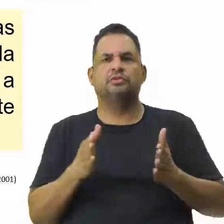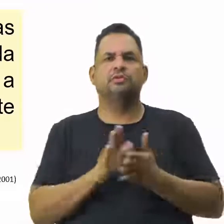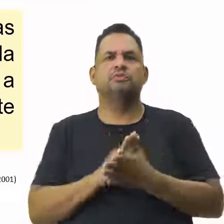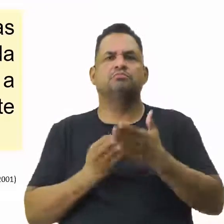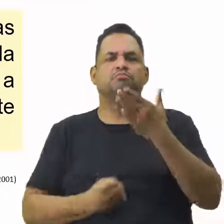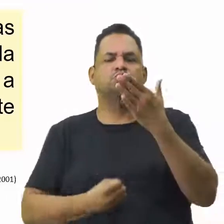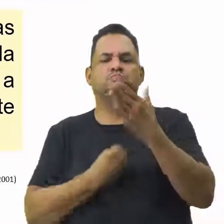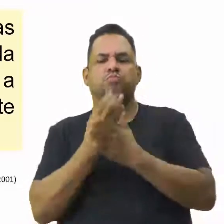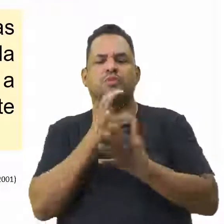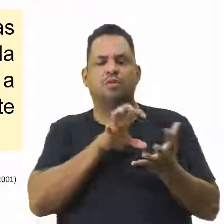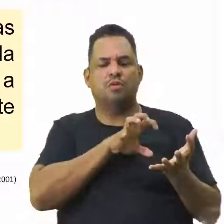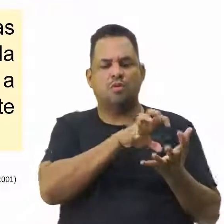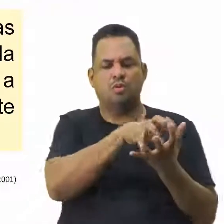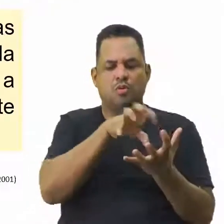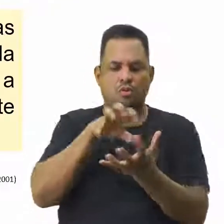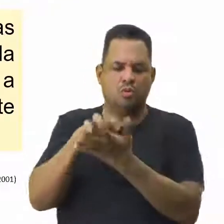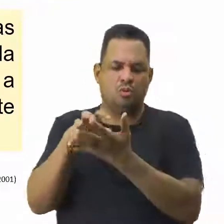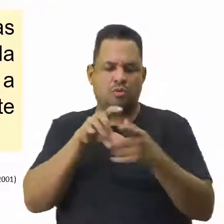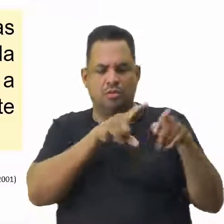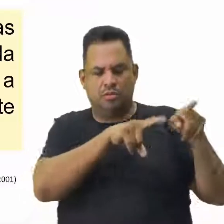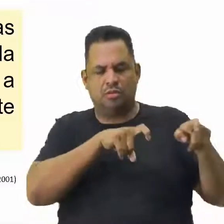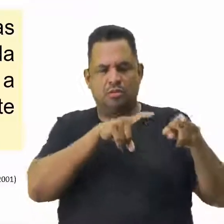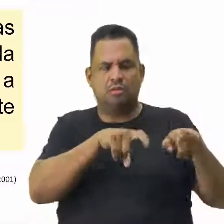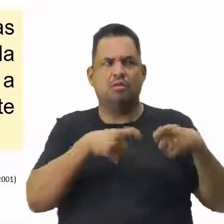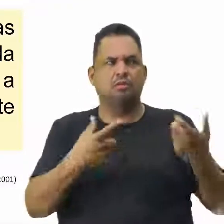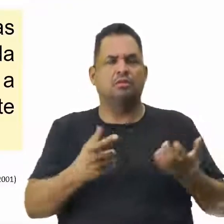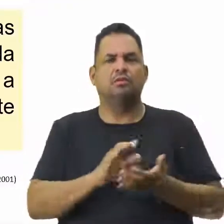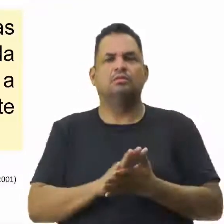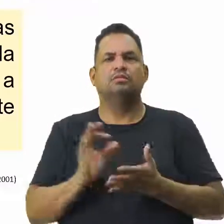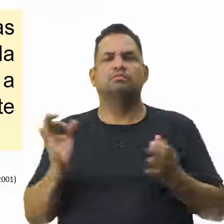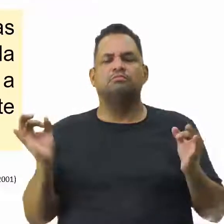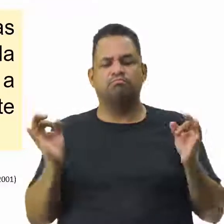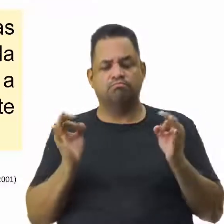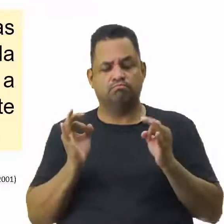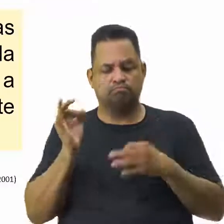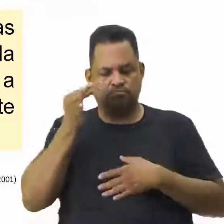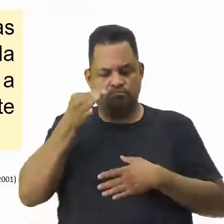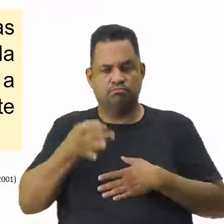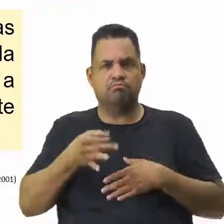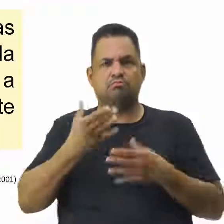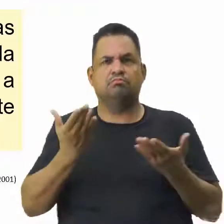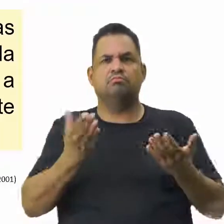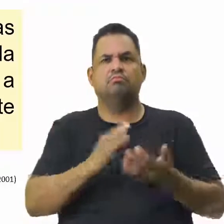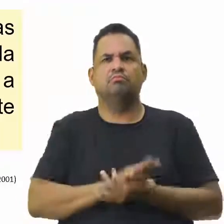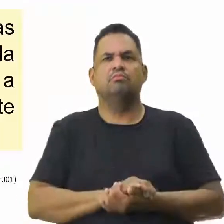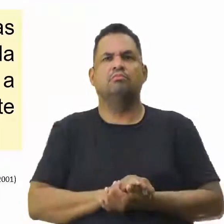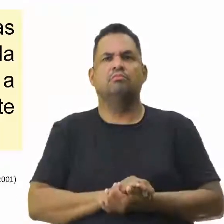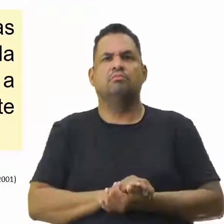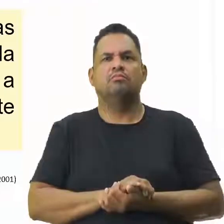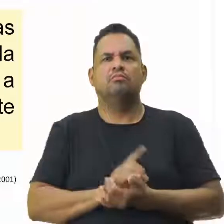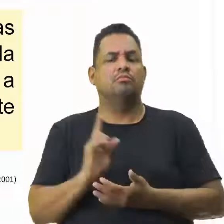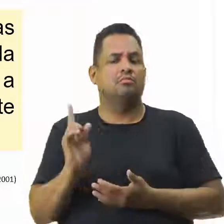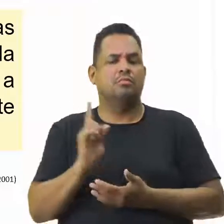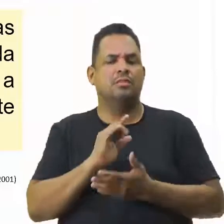primeiras colônias agrícolas, certo? Essas colônias agrícolas não prosperaram muito. Por causa de